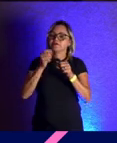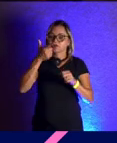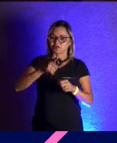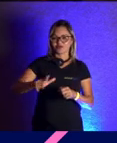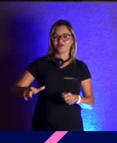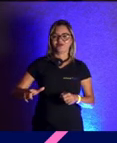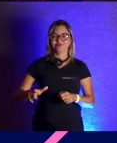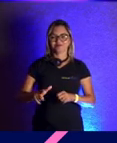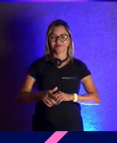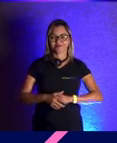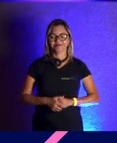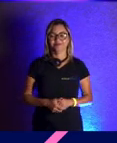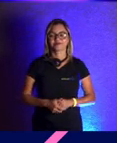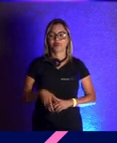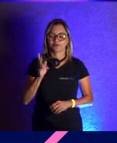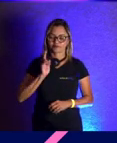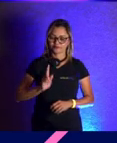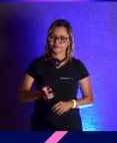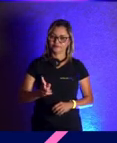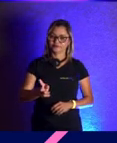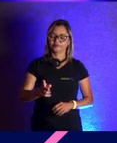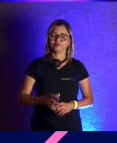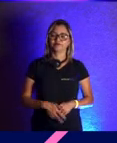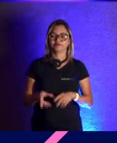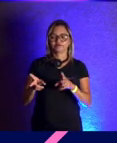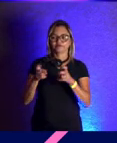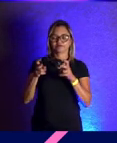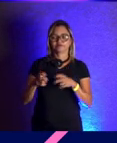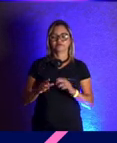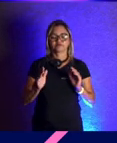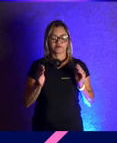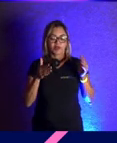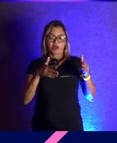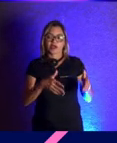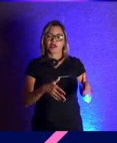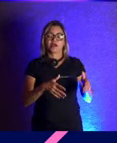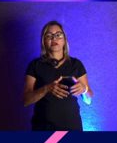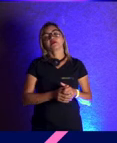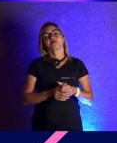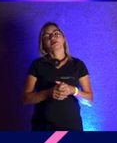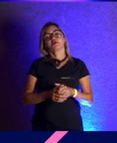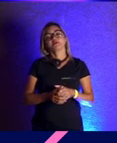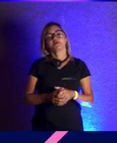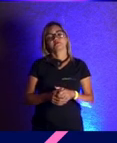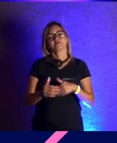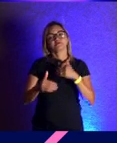mesma forma, para continuar, identificando as coisas, inserindo um avanço, um sentido para